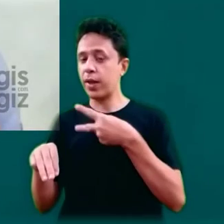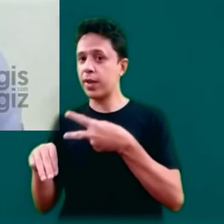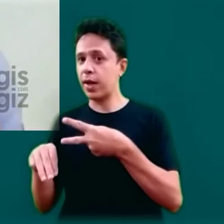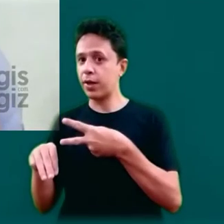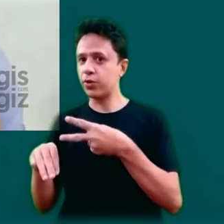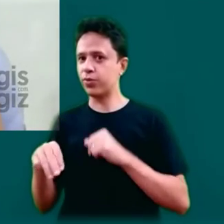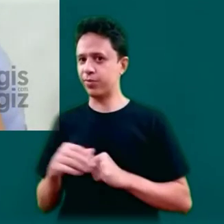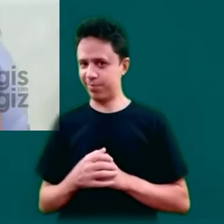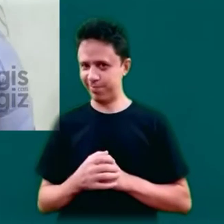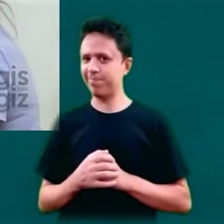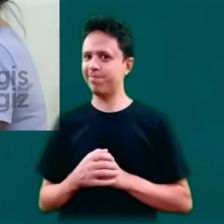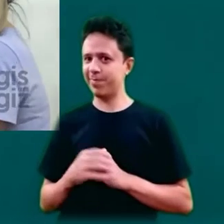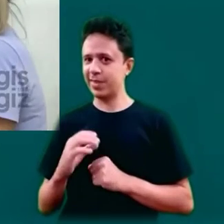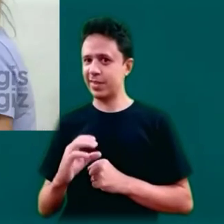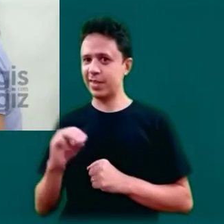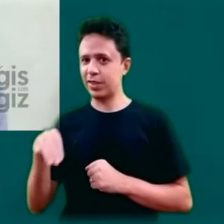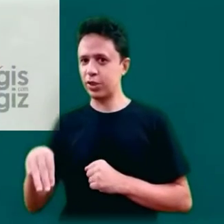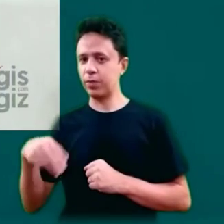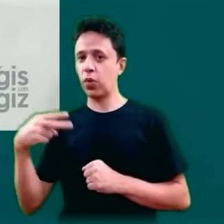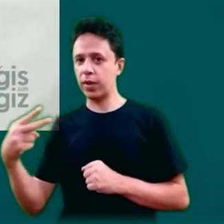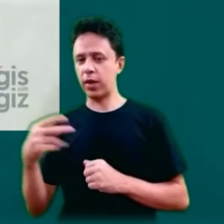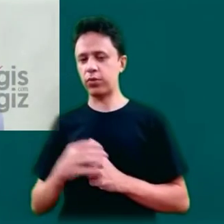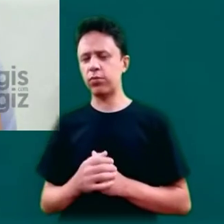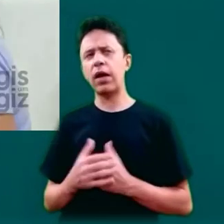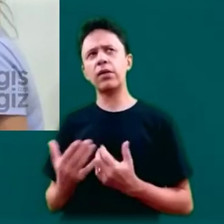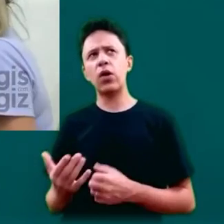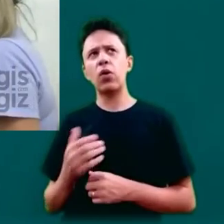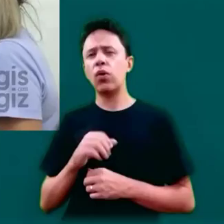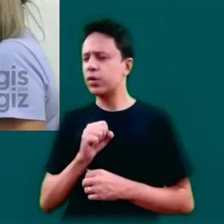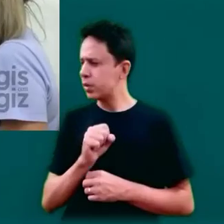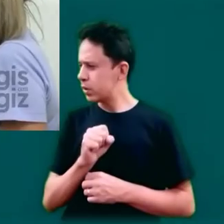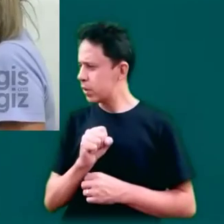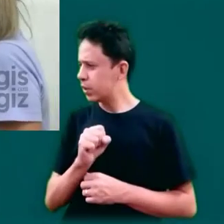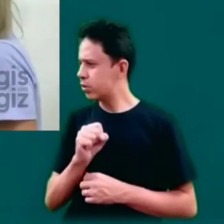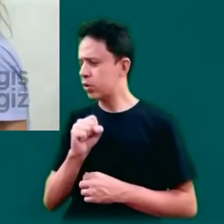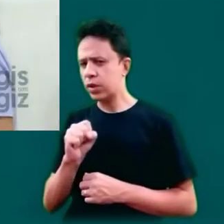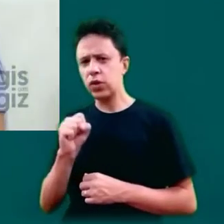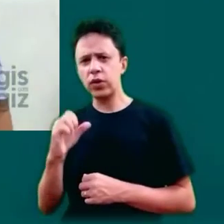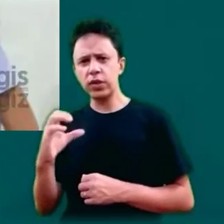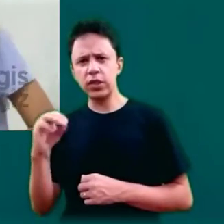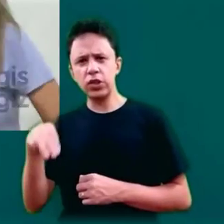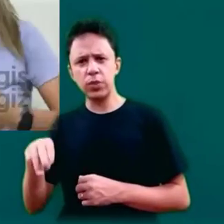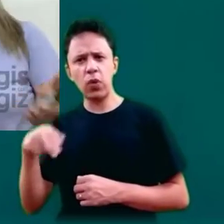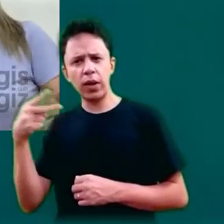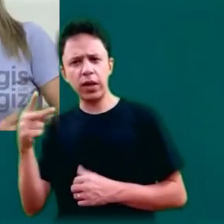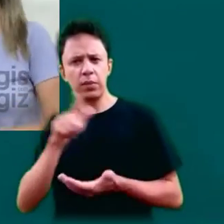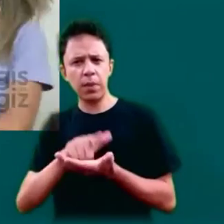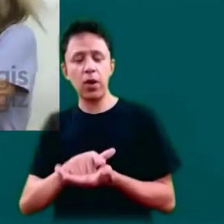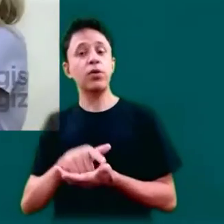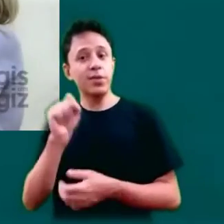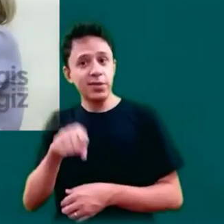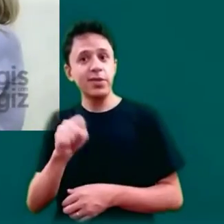centímetros quadrados. Ah, então quer dizer que eu gastei 888 centímetros quadrados de papel? Isso